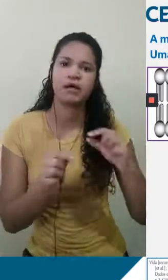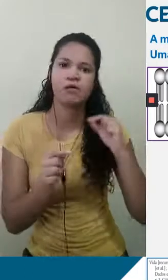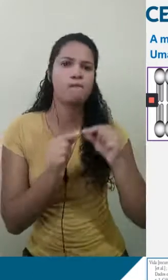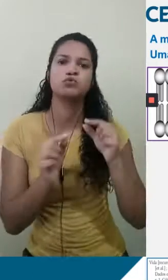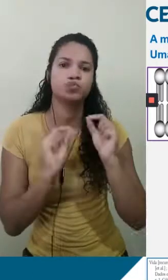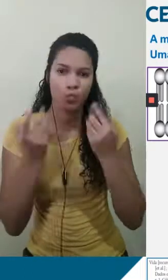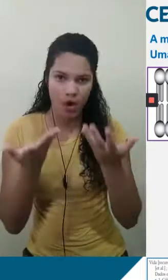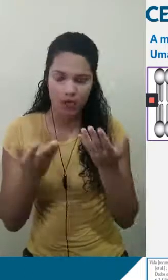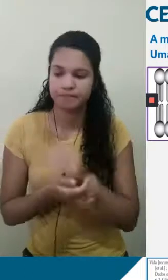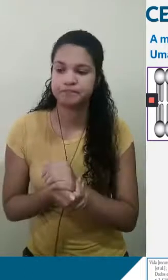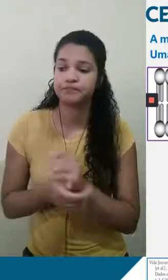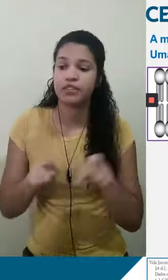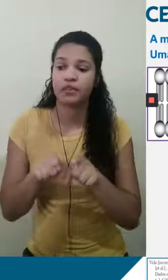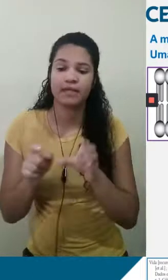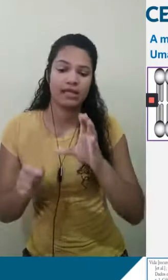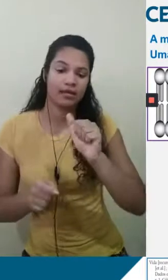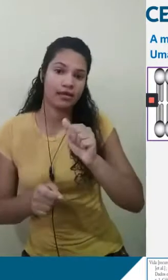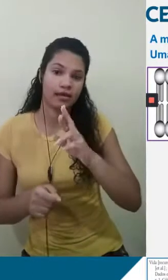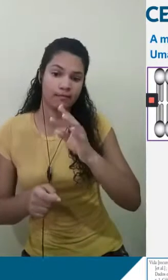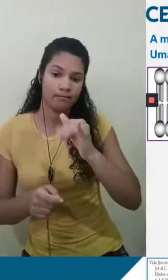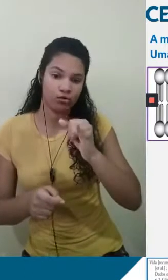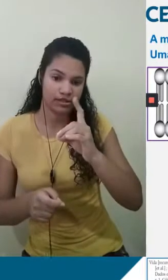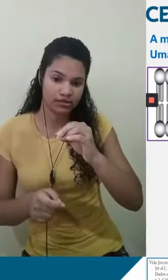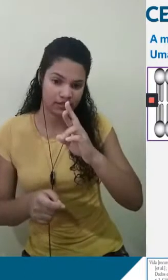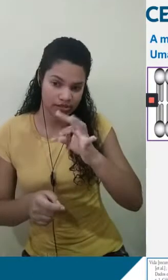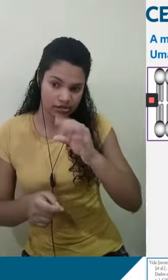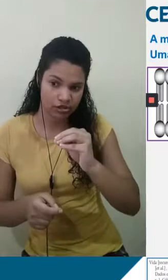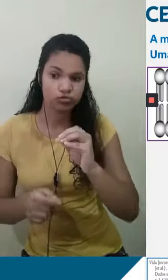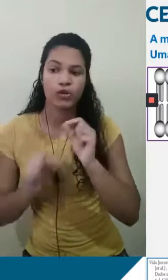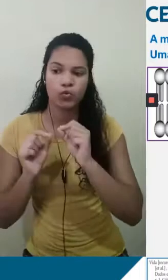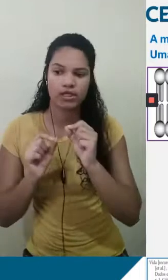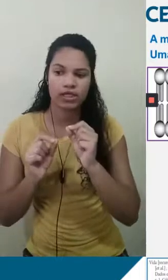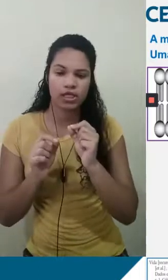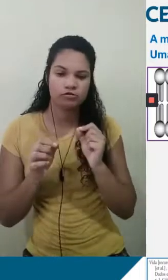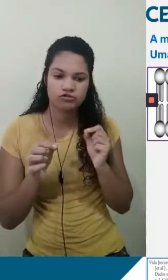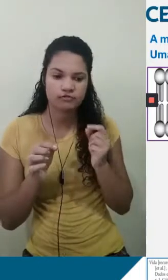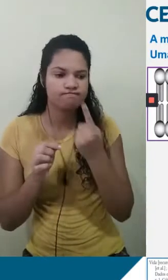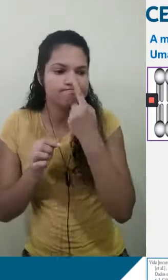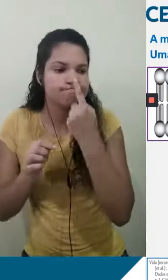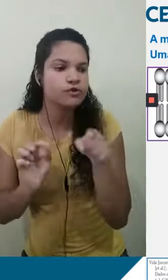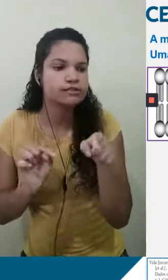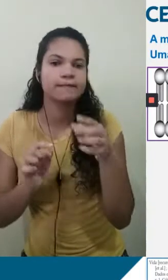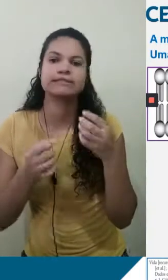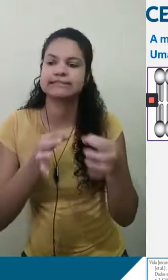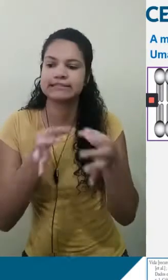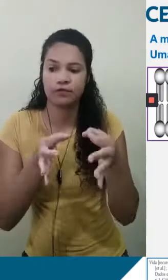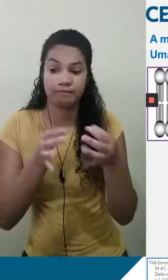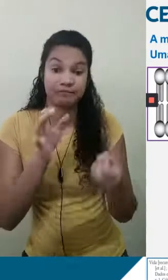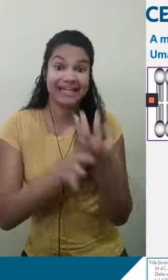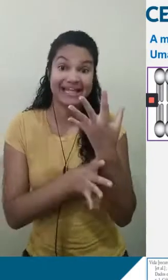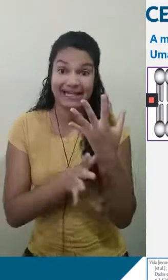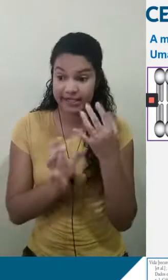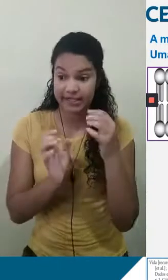ou seja, associação de carboidratos ou glicídios com moléculas de gordura, com lipídios, ou com